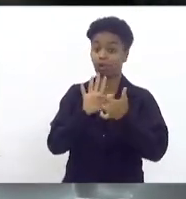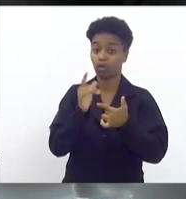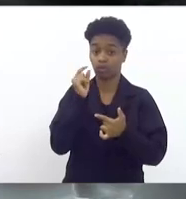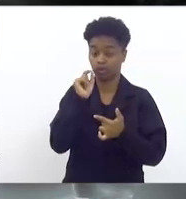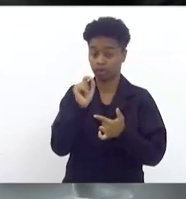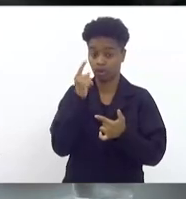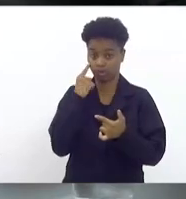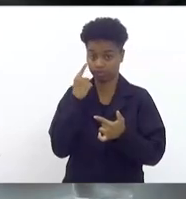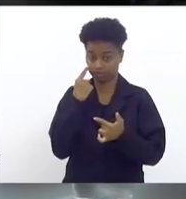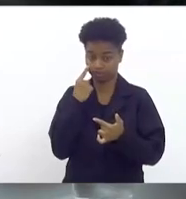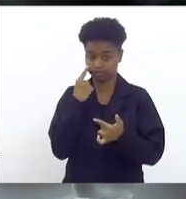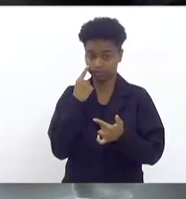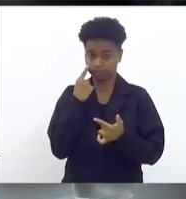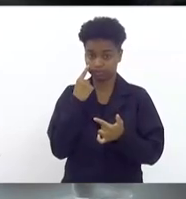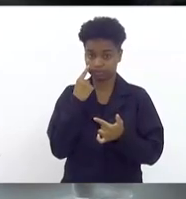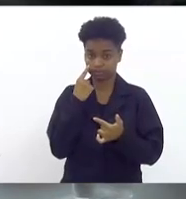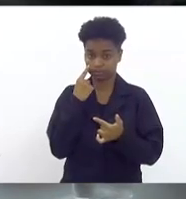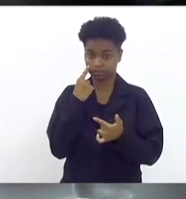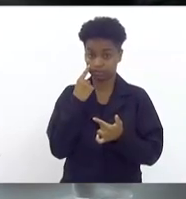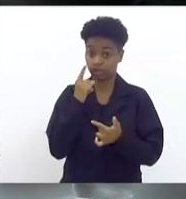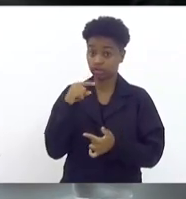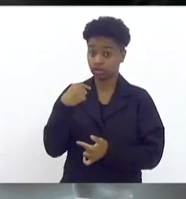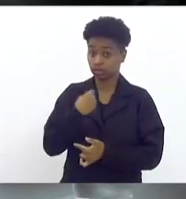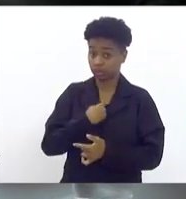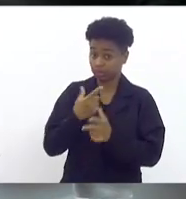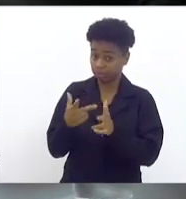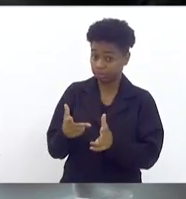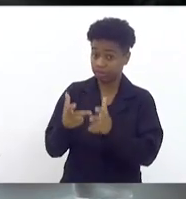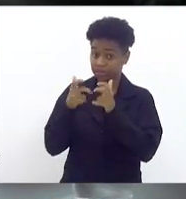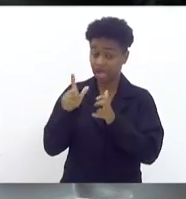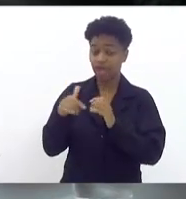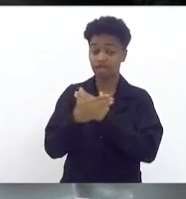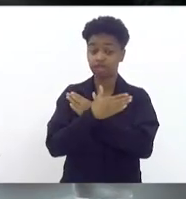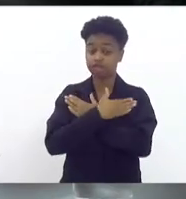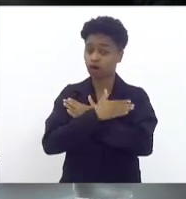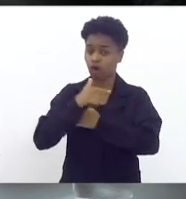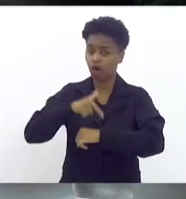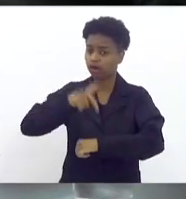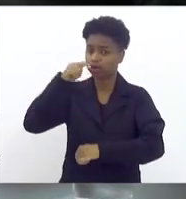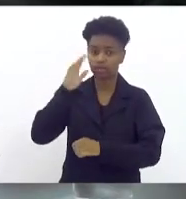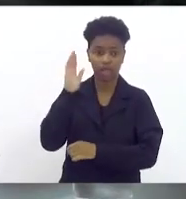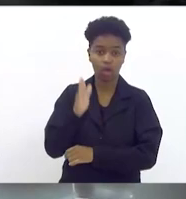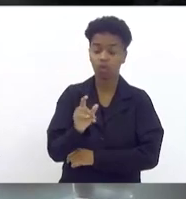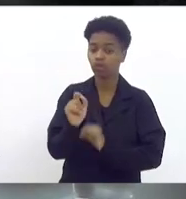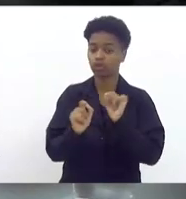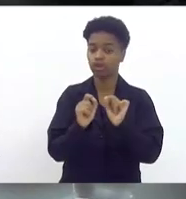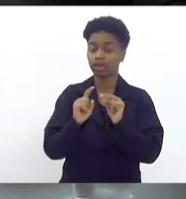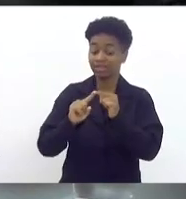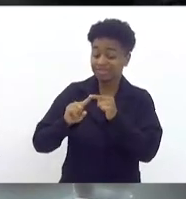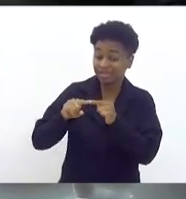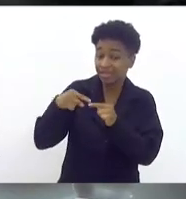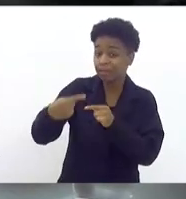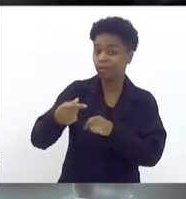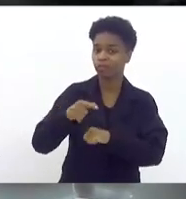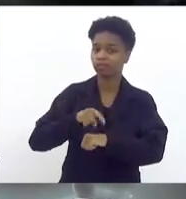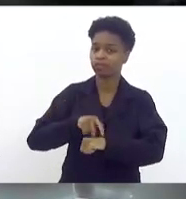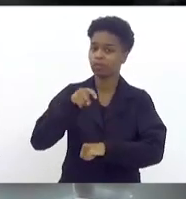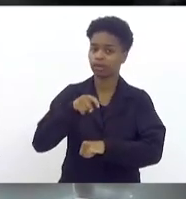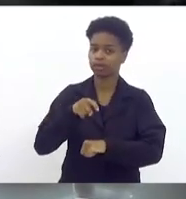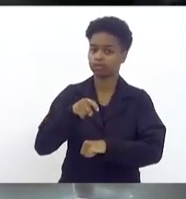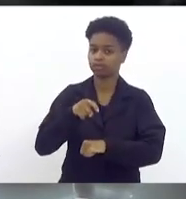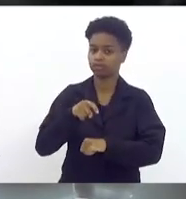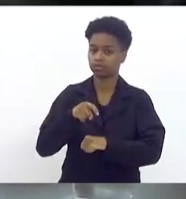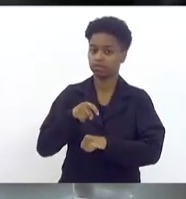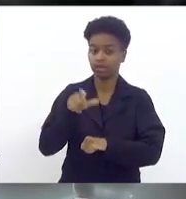ó, são entendidos como folgas imediatas posteriormente ao momento que o